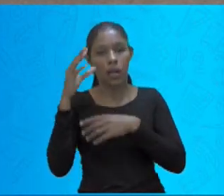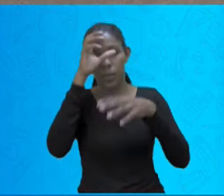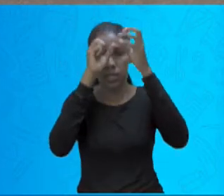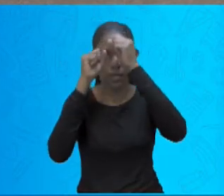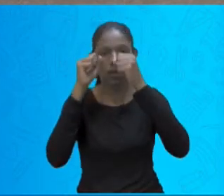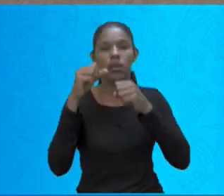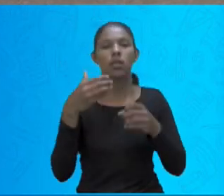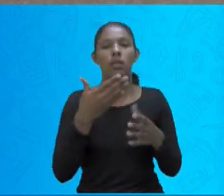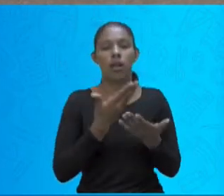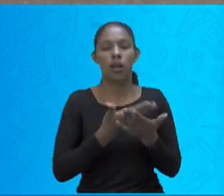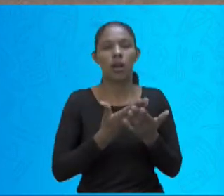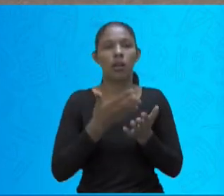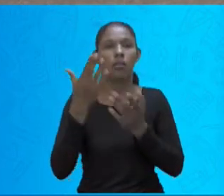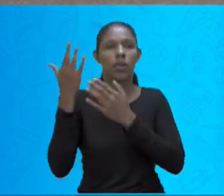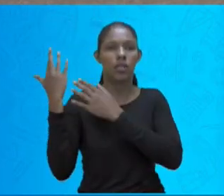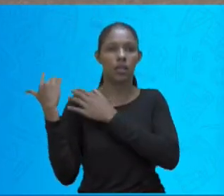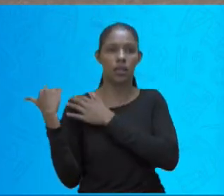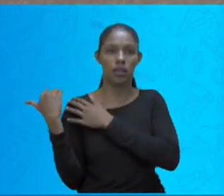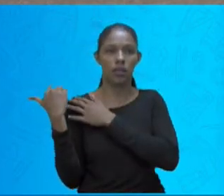valores aqui,